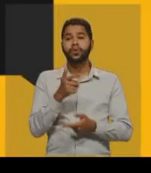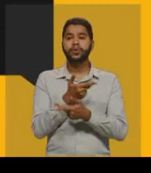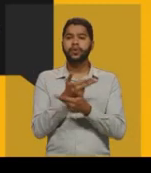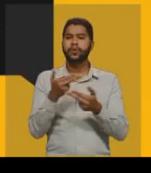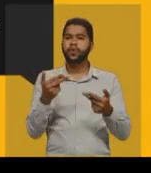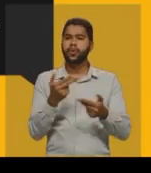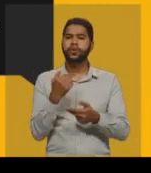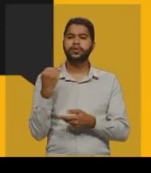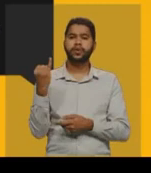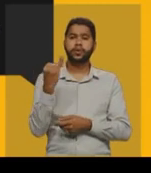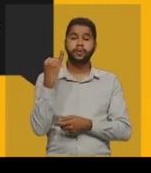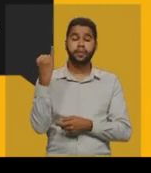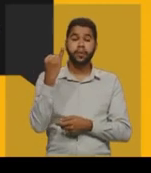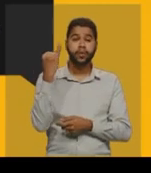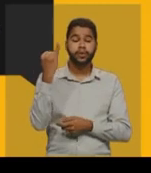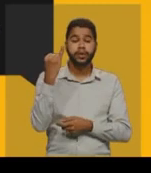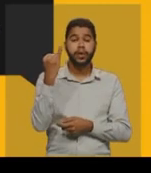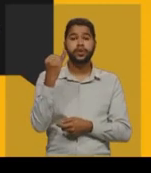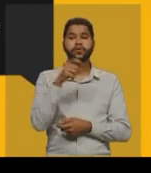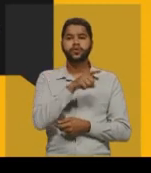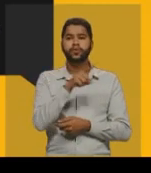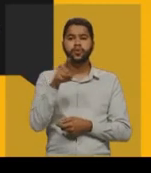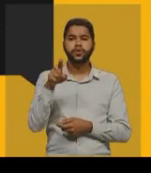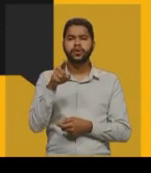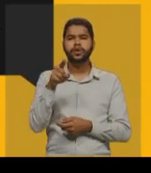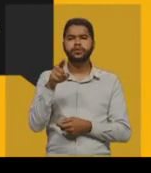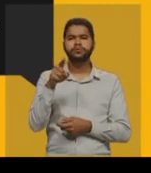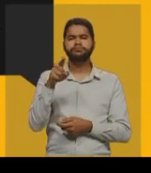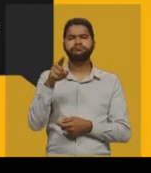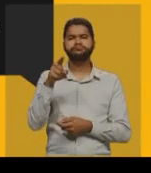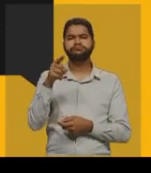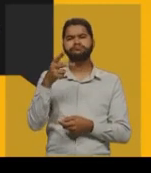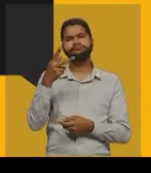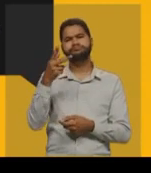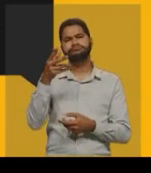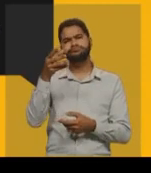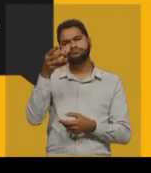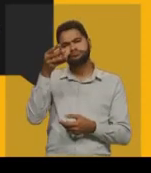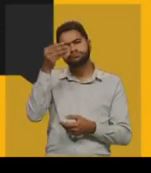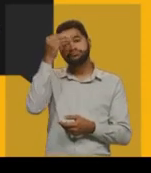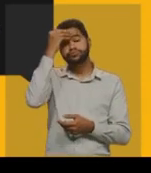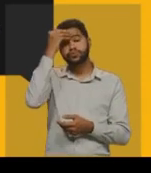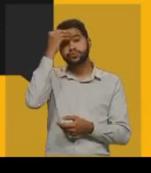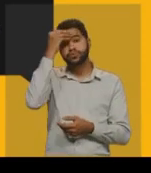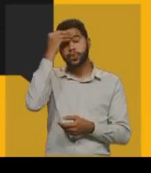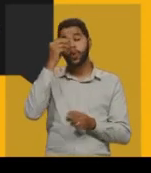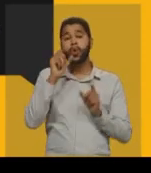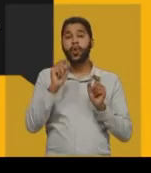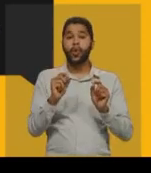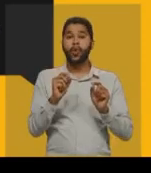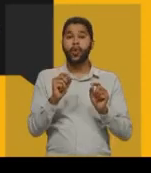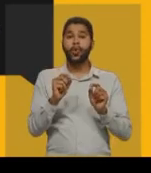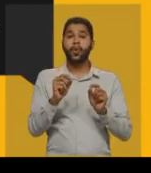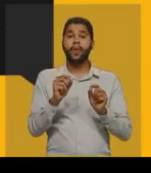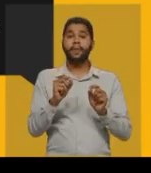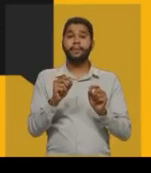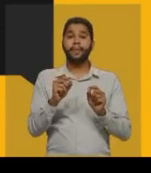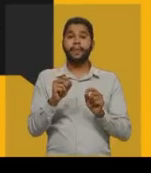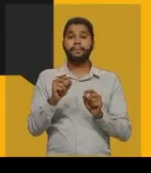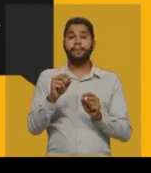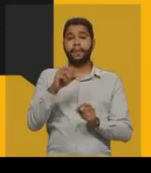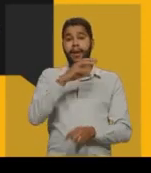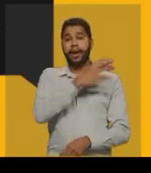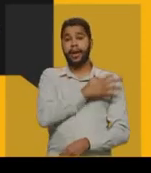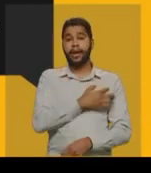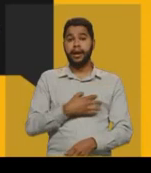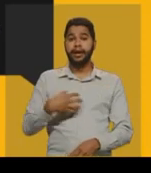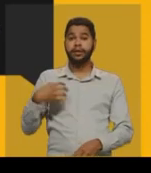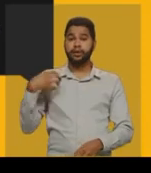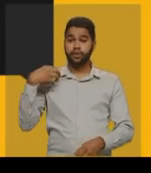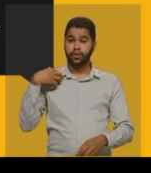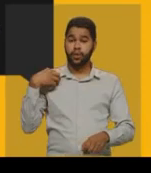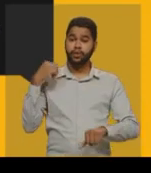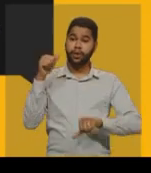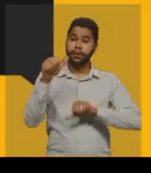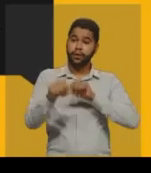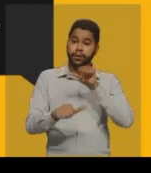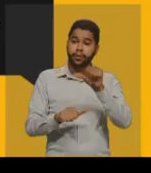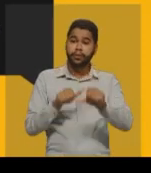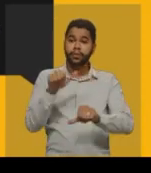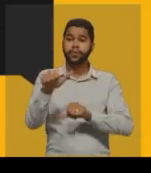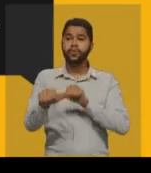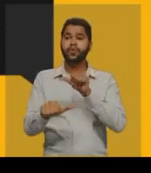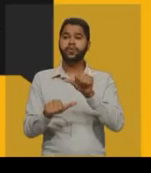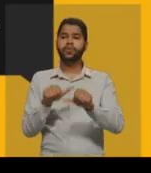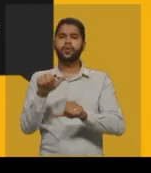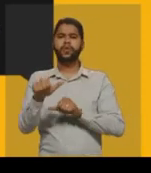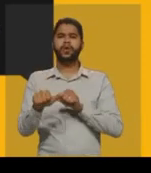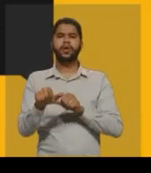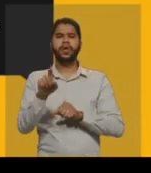muito importante, muito difícil de ser compreendida na metafísica aristotélica, é que para Aristóteles a mudança não